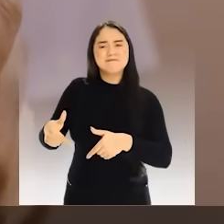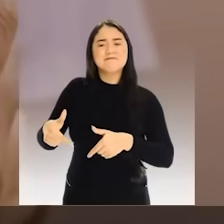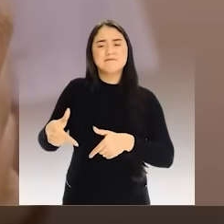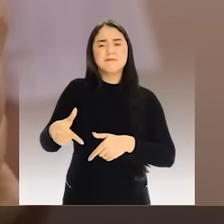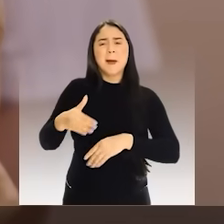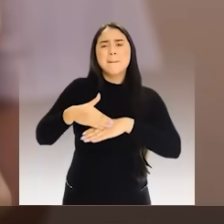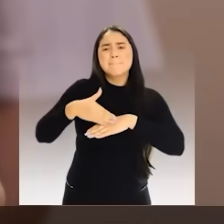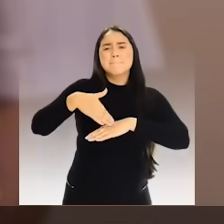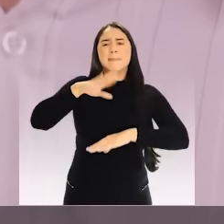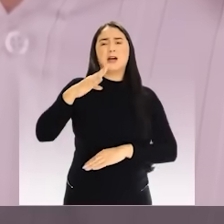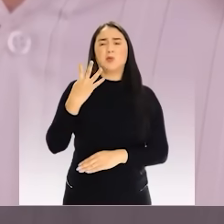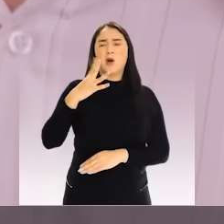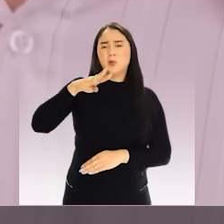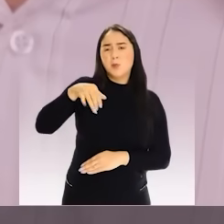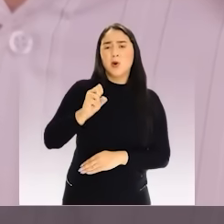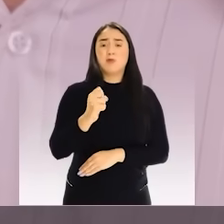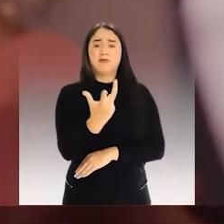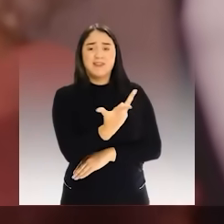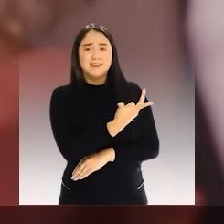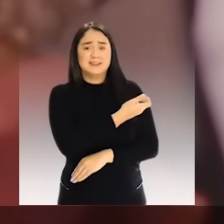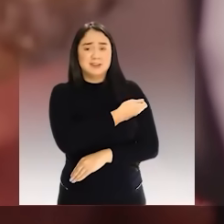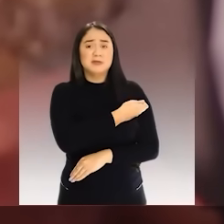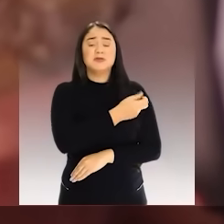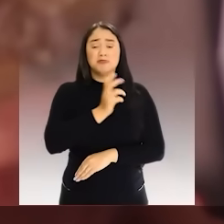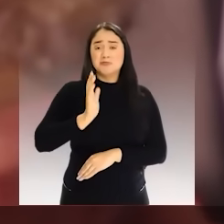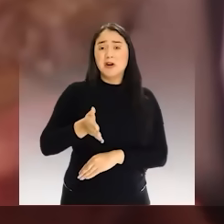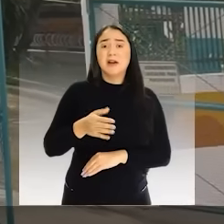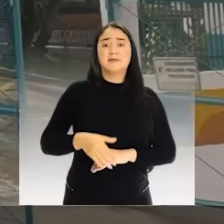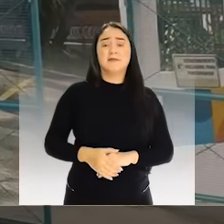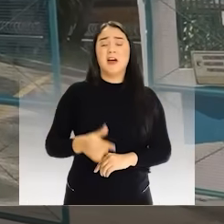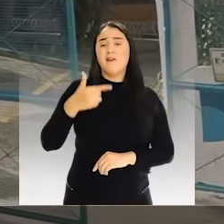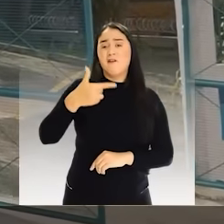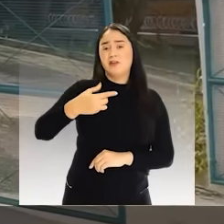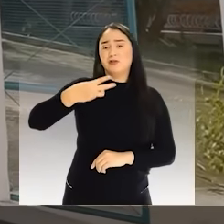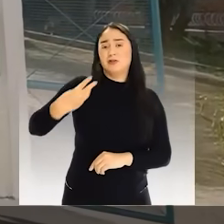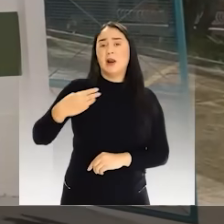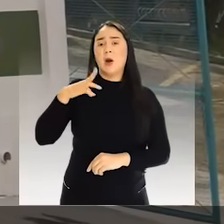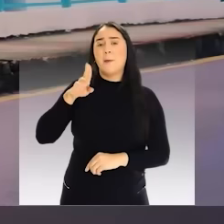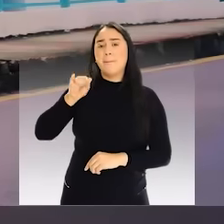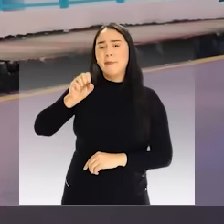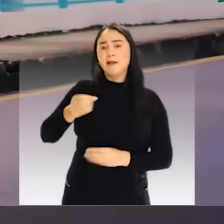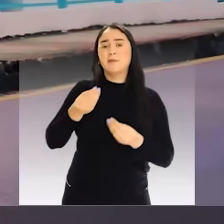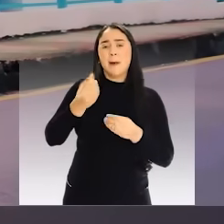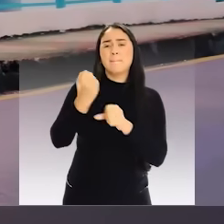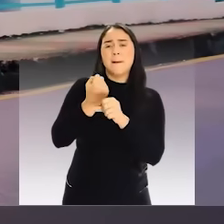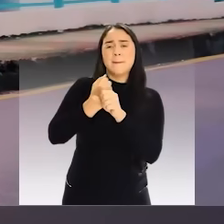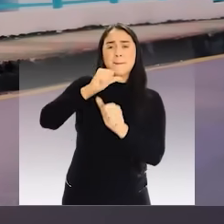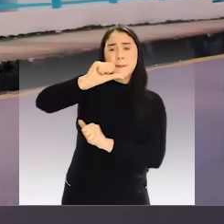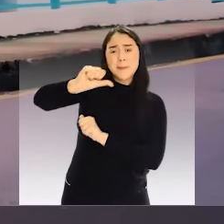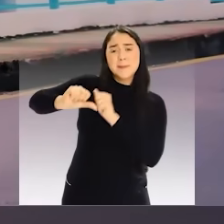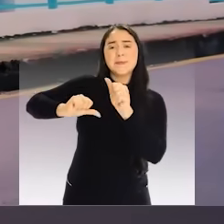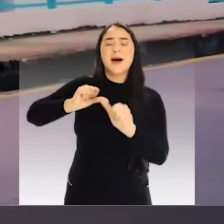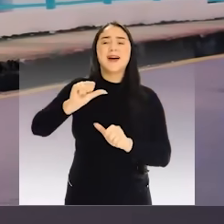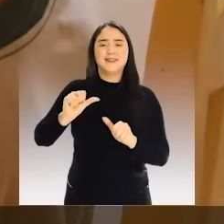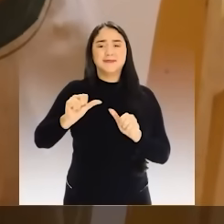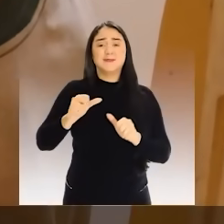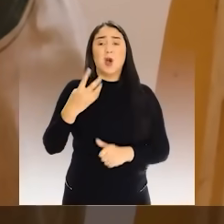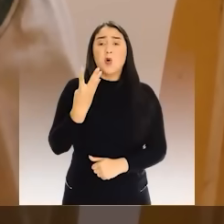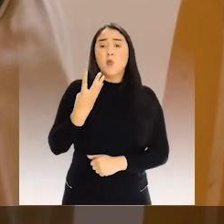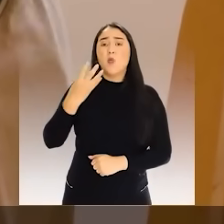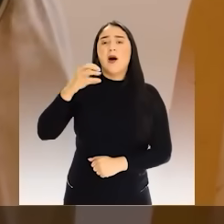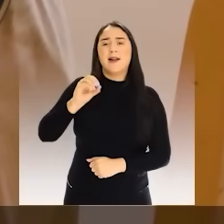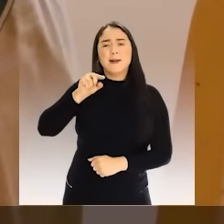mais de 4 milhões de vacinas aplicadas vende três UBS centreg revitalizados